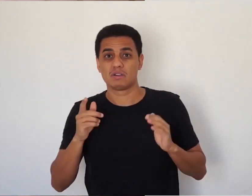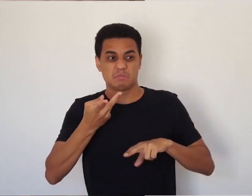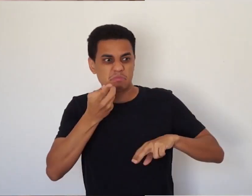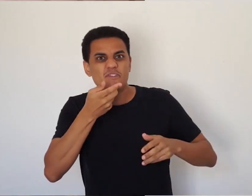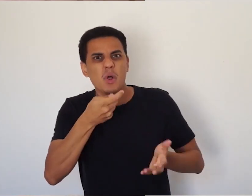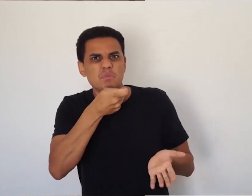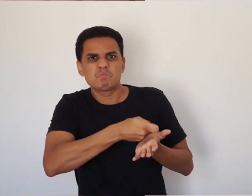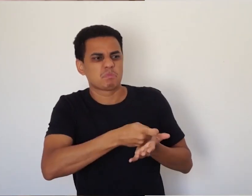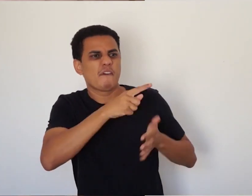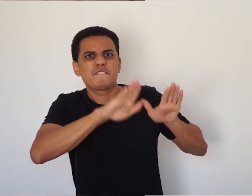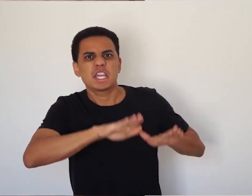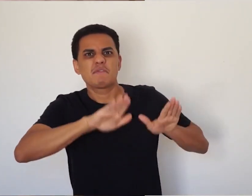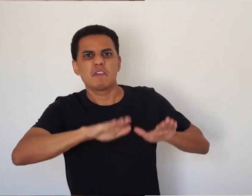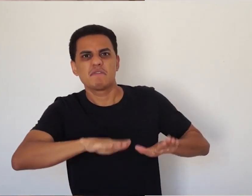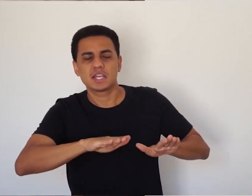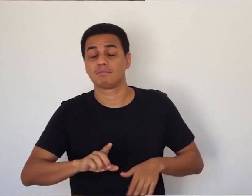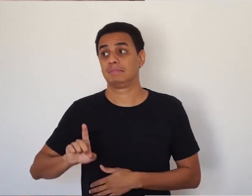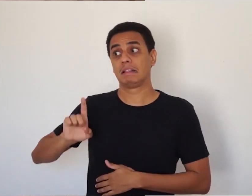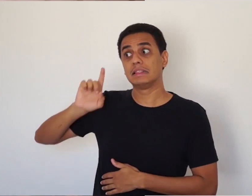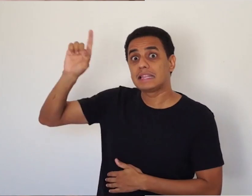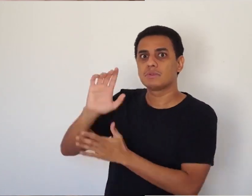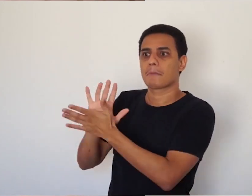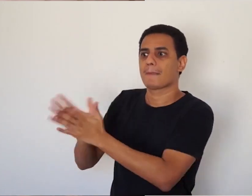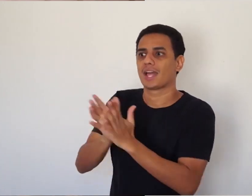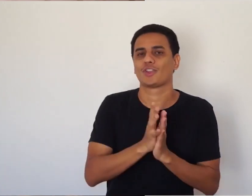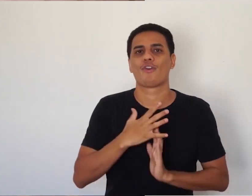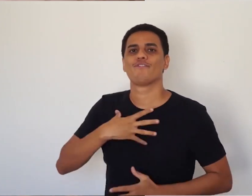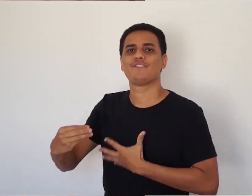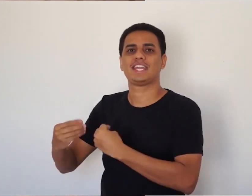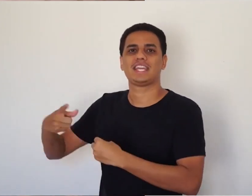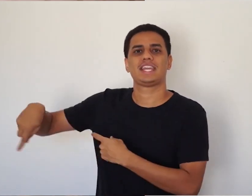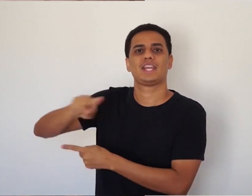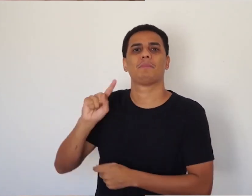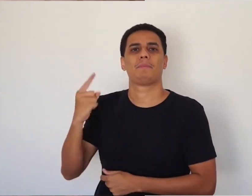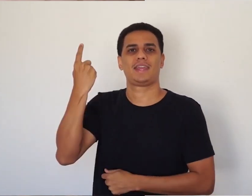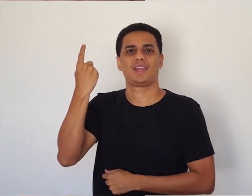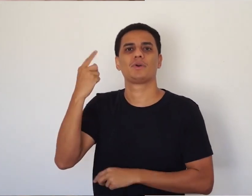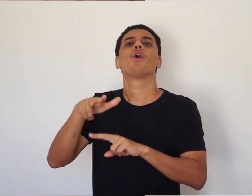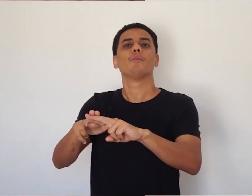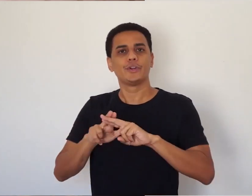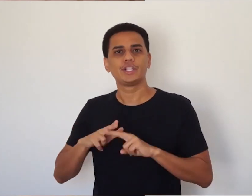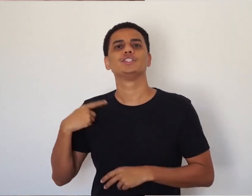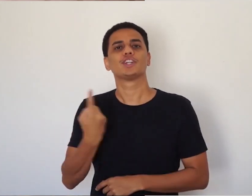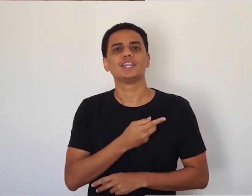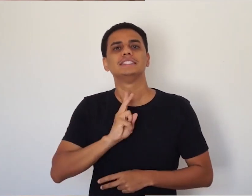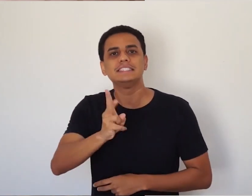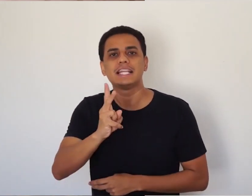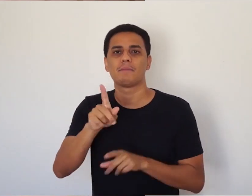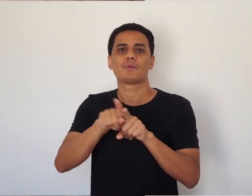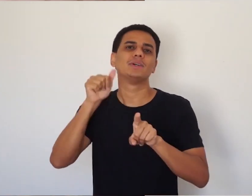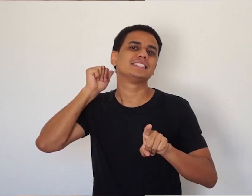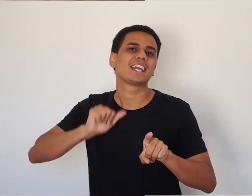sair, o Senhor matou os primogênitos do Egito, tanto os de homens como os de animais. Por isso sacrificamos ao Senhor os